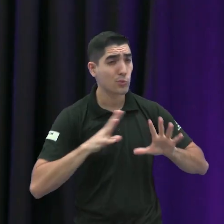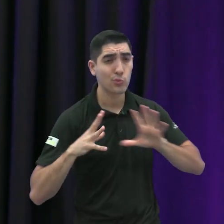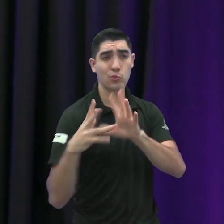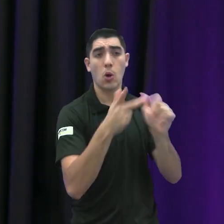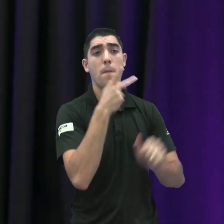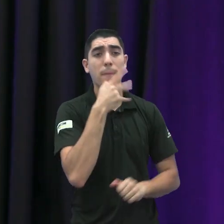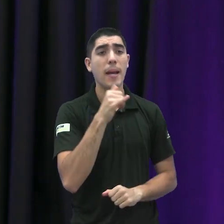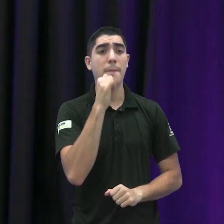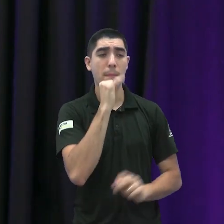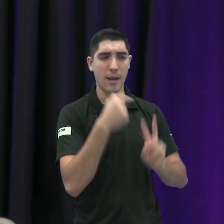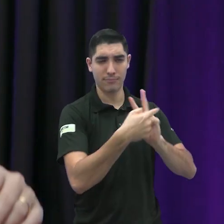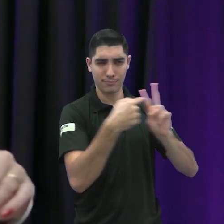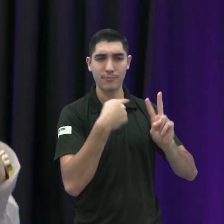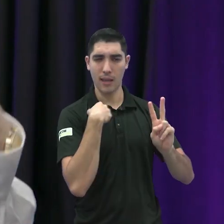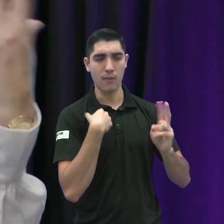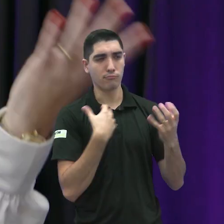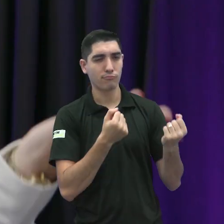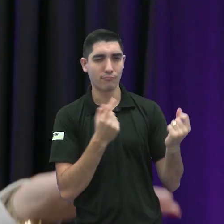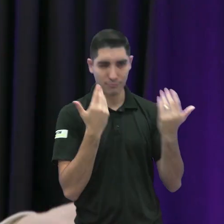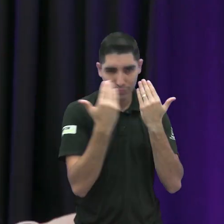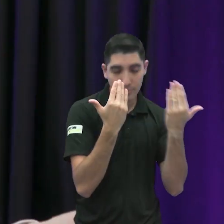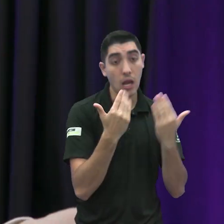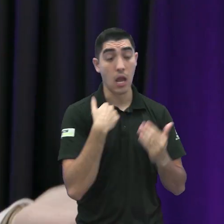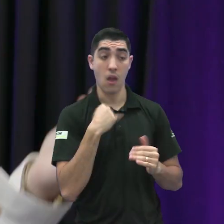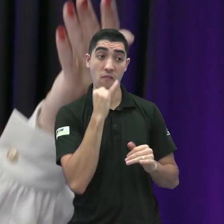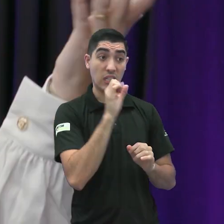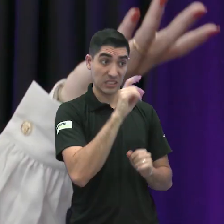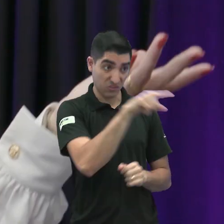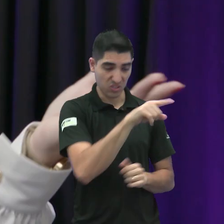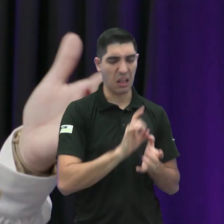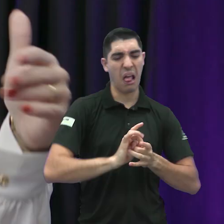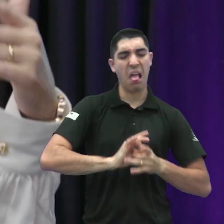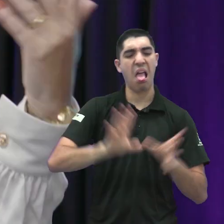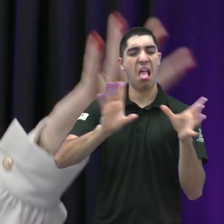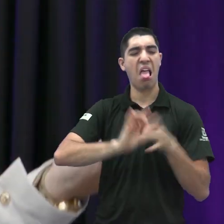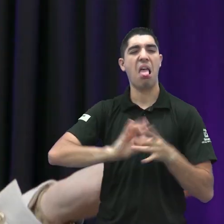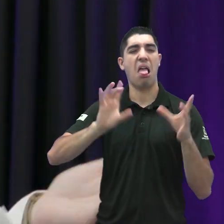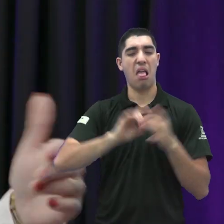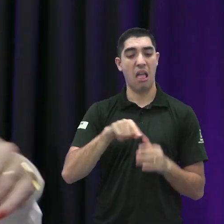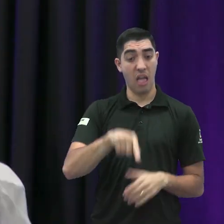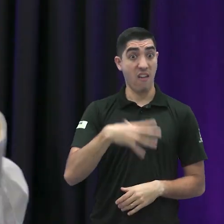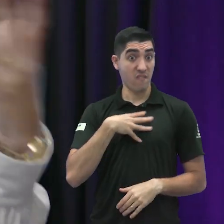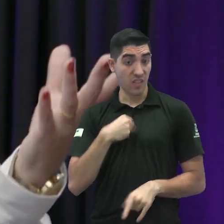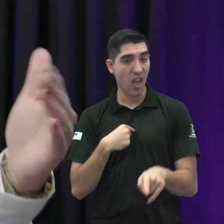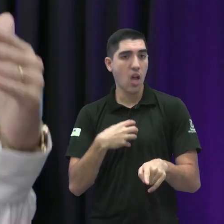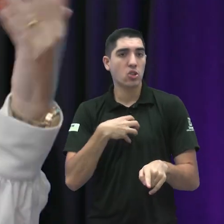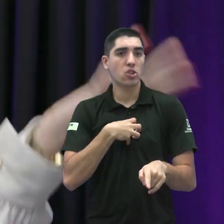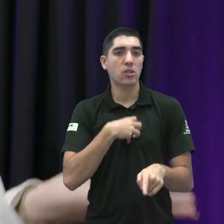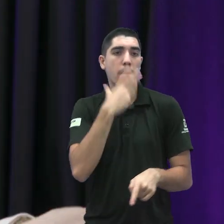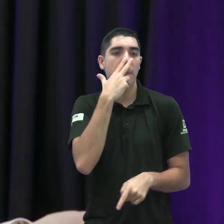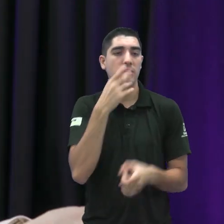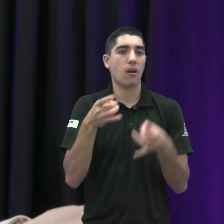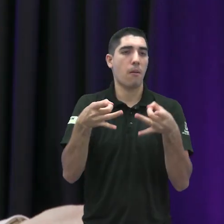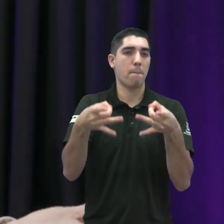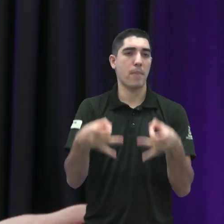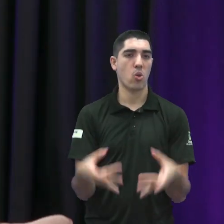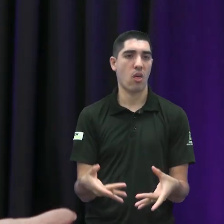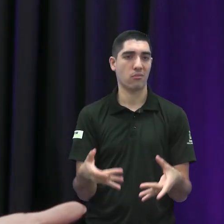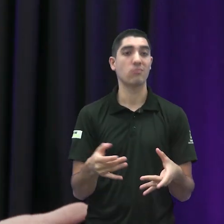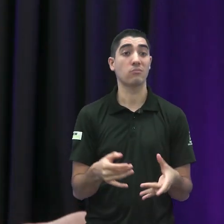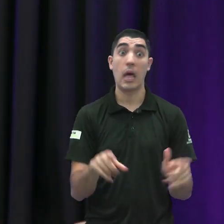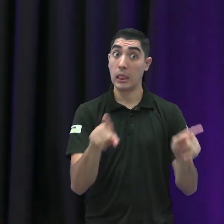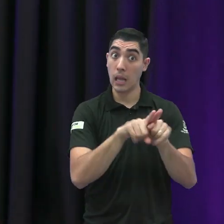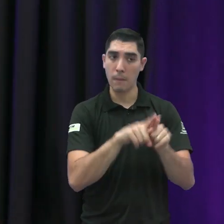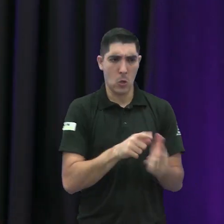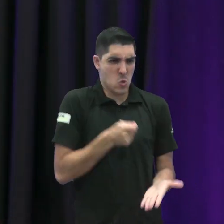para os pais que eu atendo que permissividade demais, a criança, o adulto, né, o filho, ele se sente abandonado.